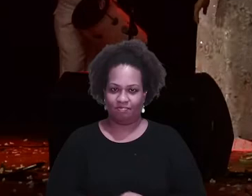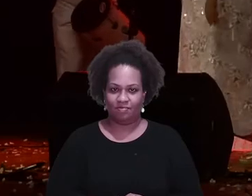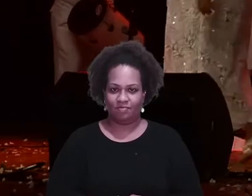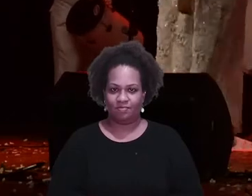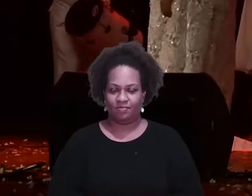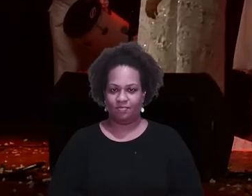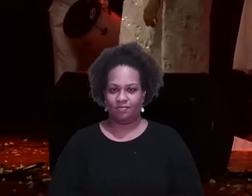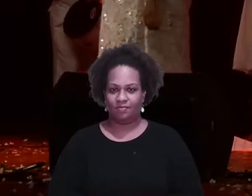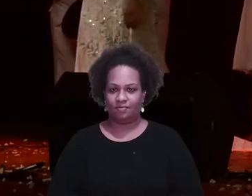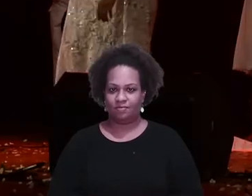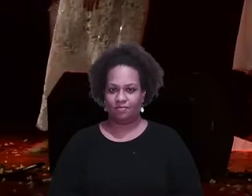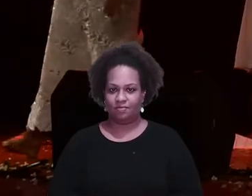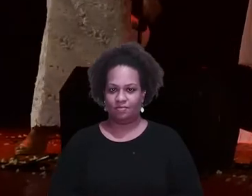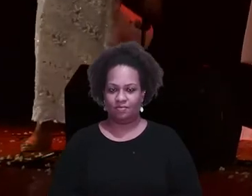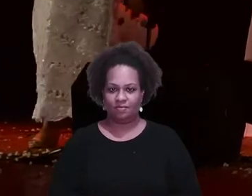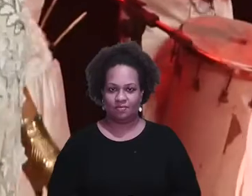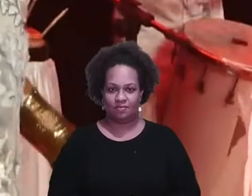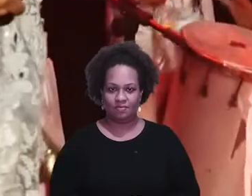e deixar